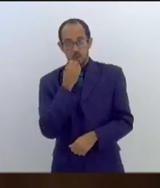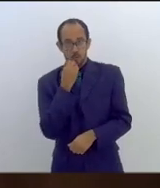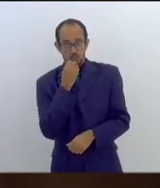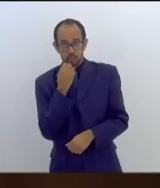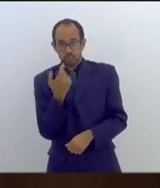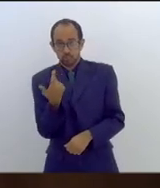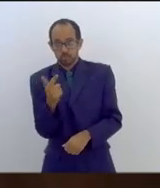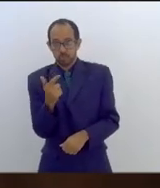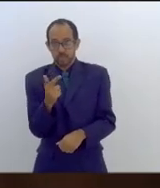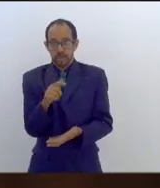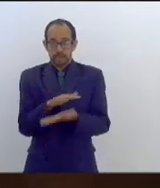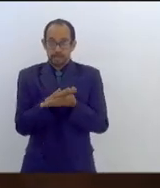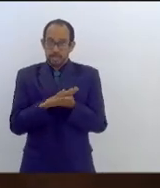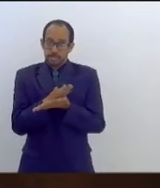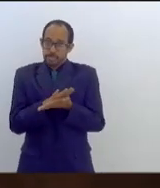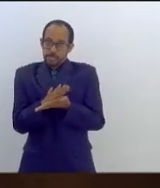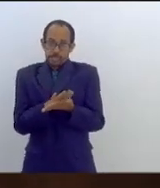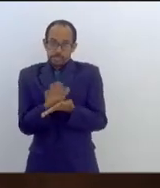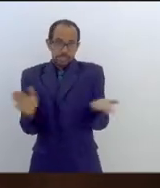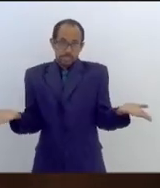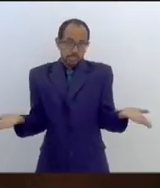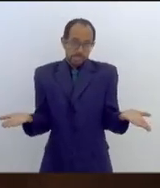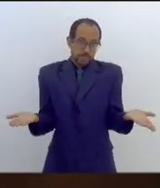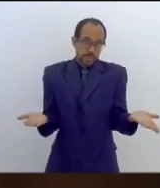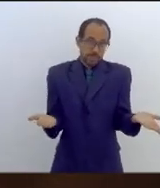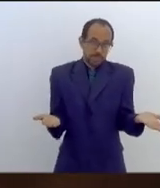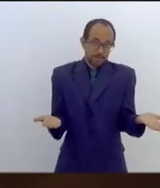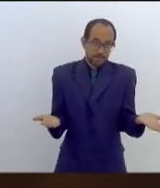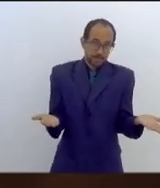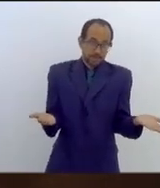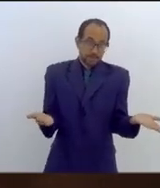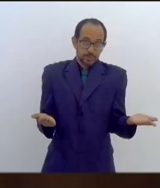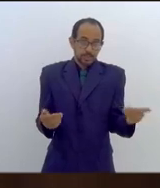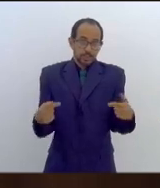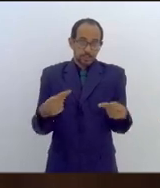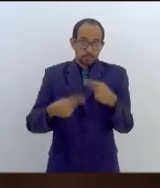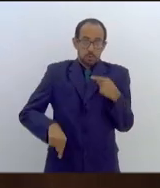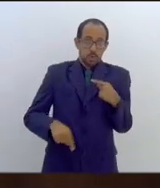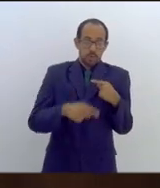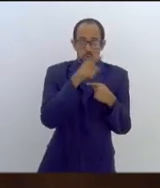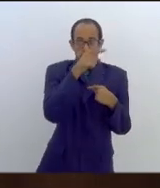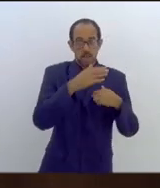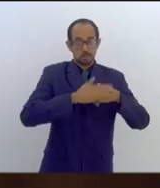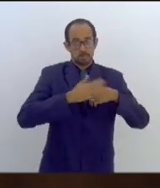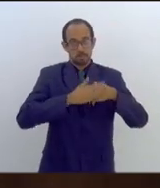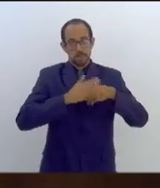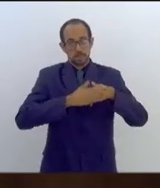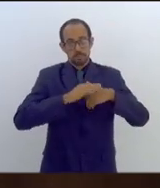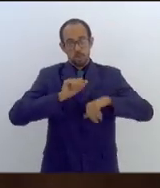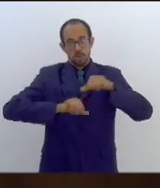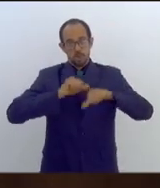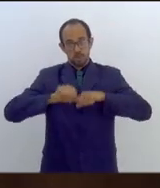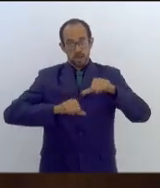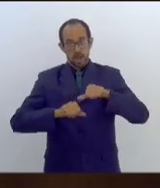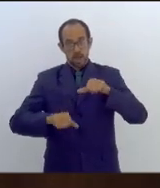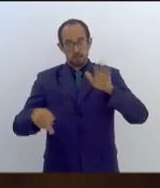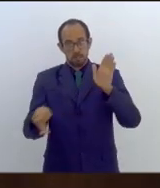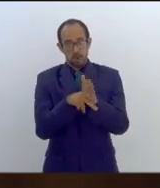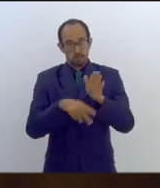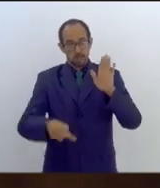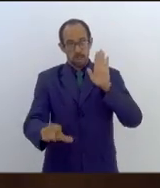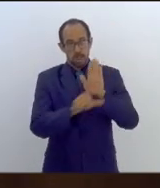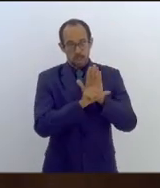nenhum óbice dele alterar a sua lei orgânica. Entretanto,